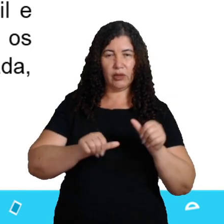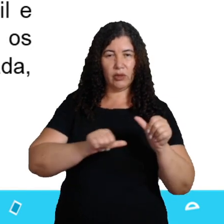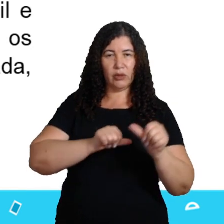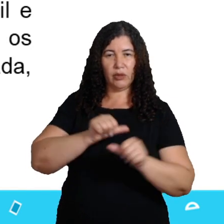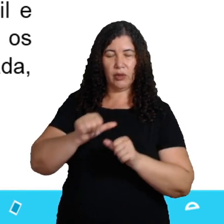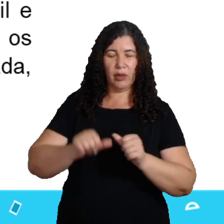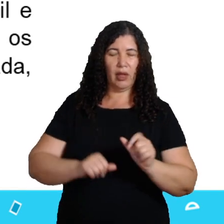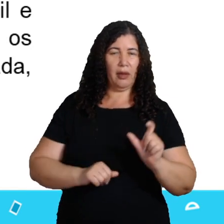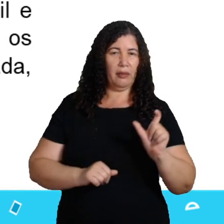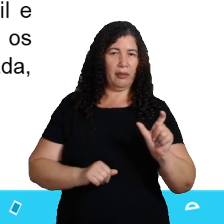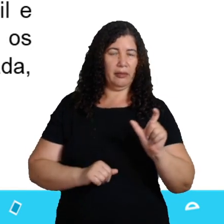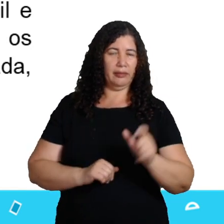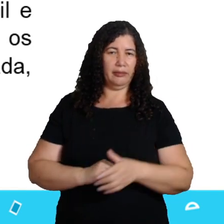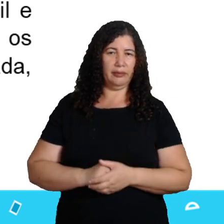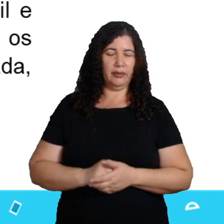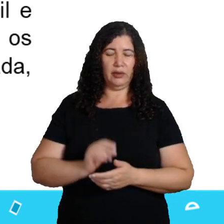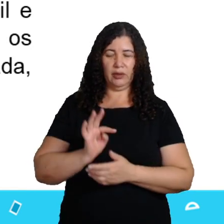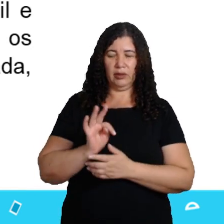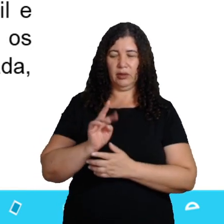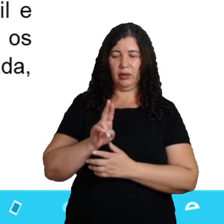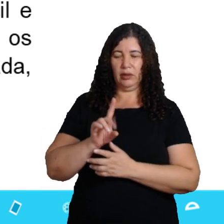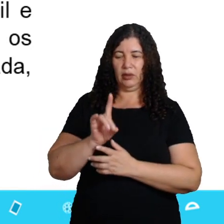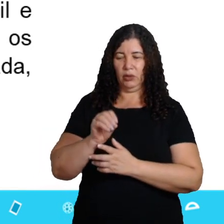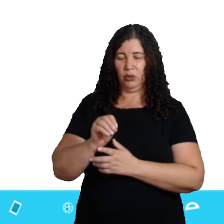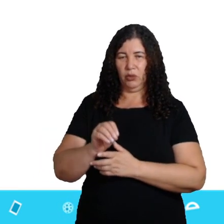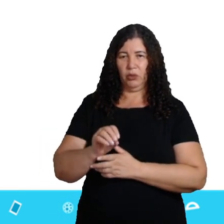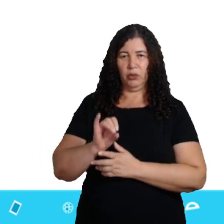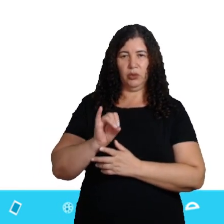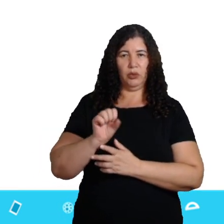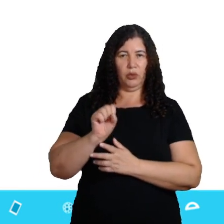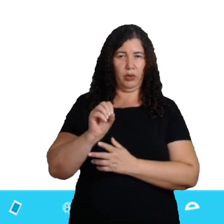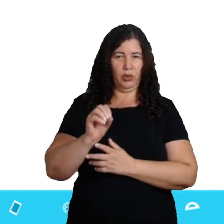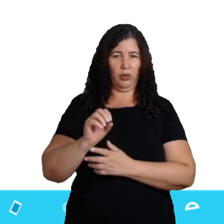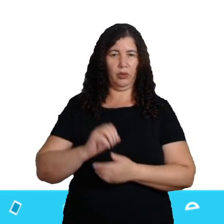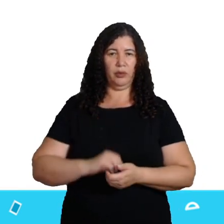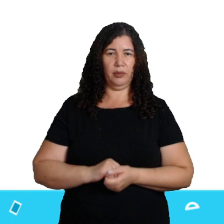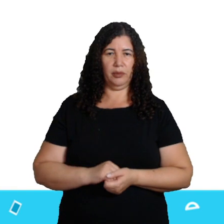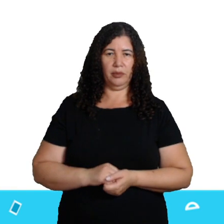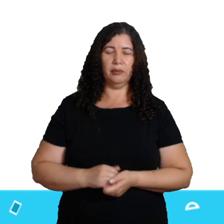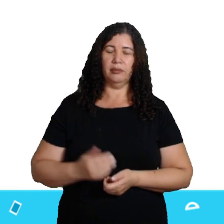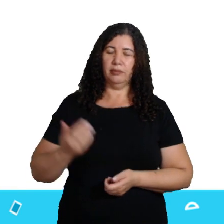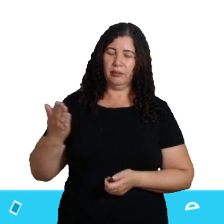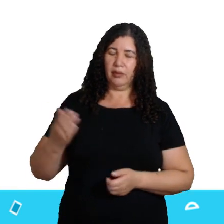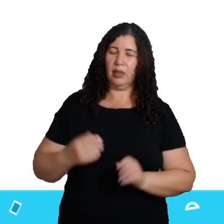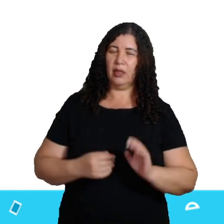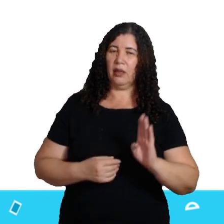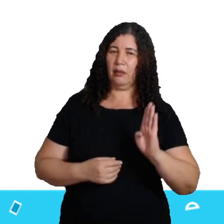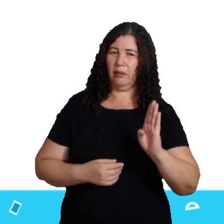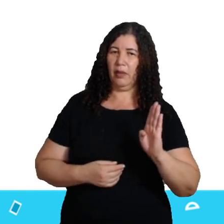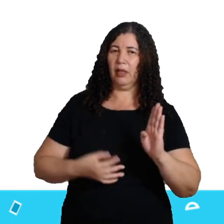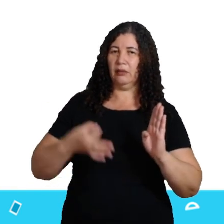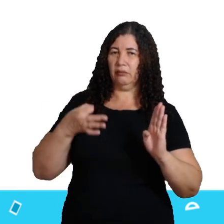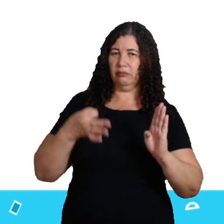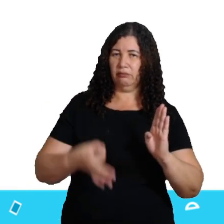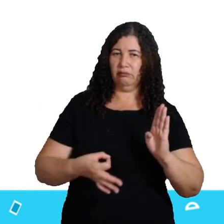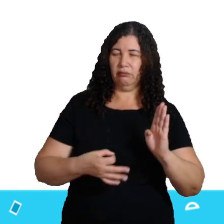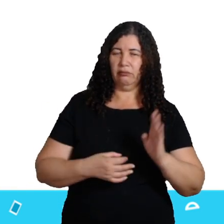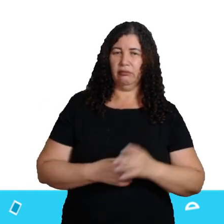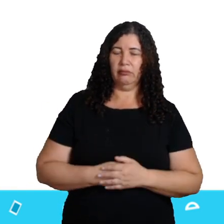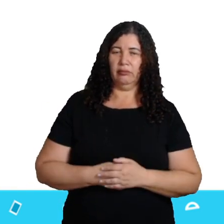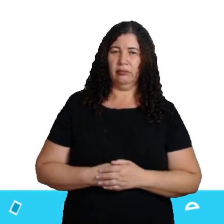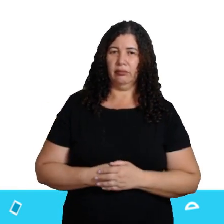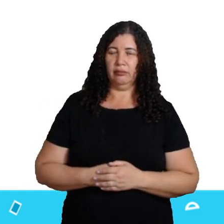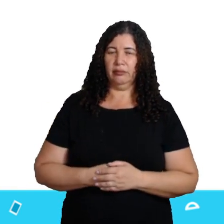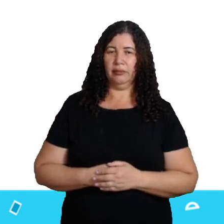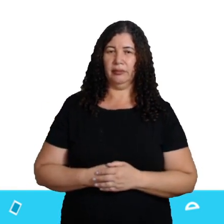vocês? Tudo isso retoma aqui 4 palavras. Portanto, essa é a nossa resposta. A letra B